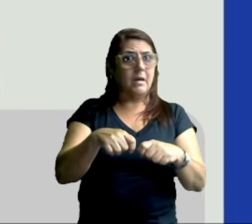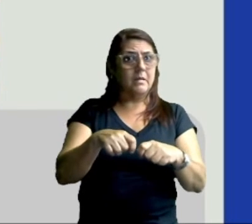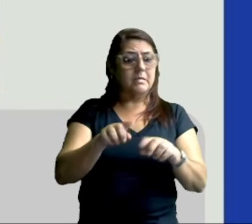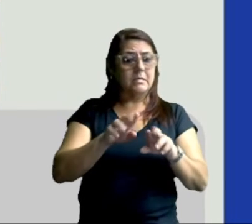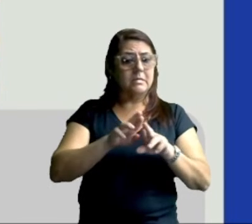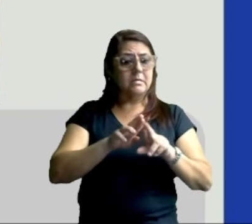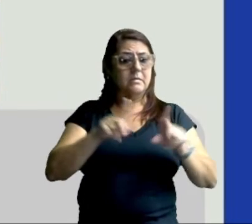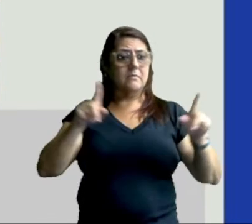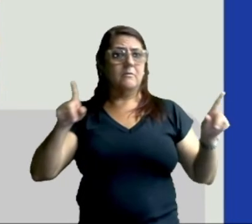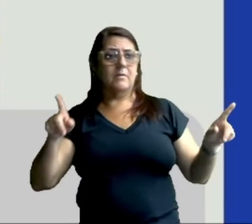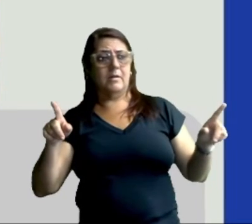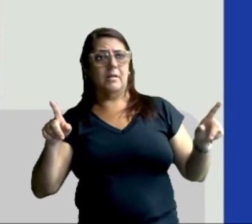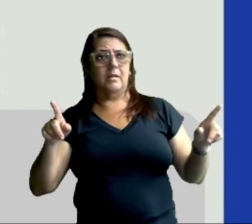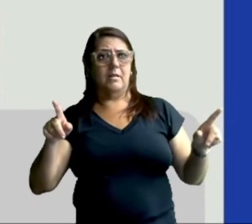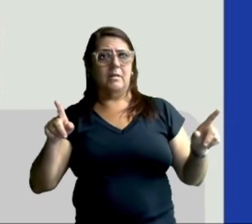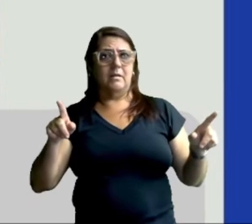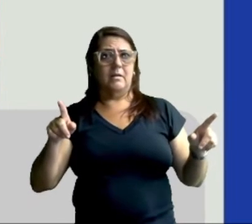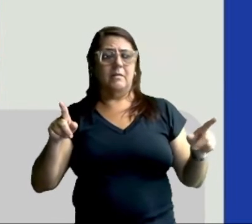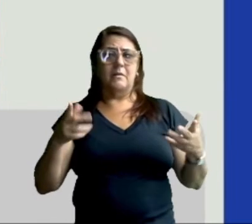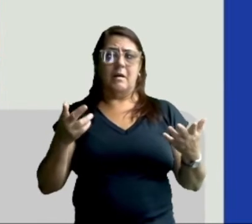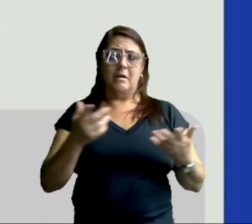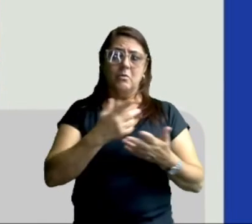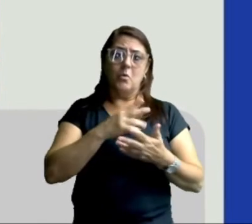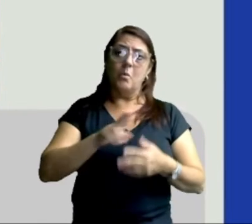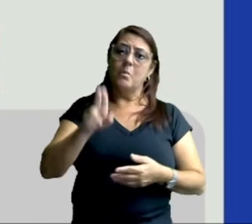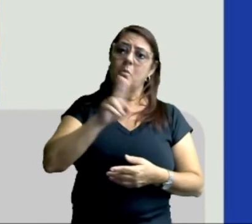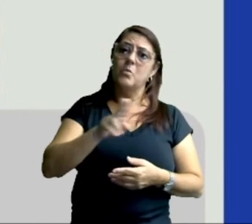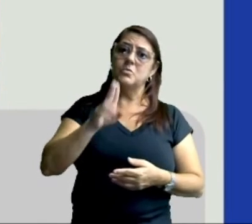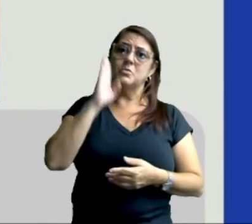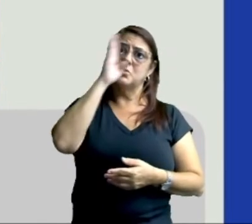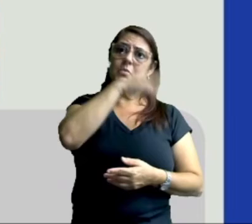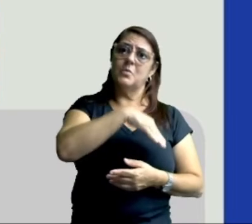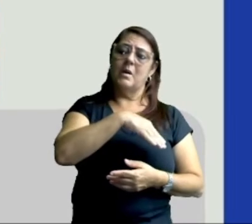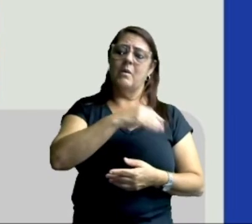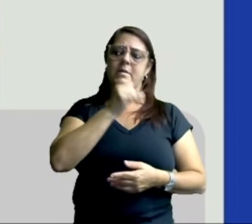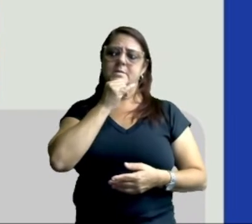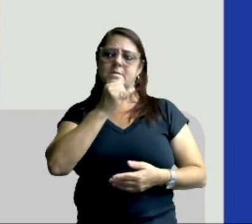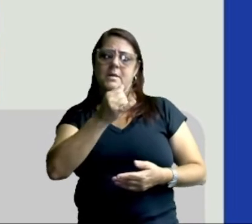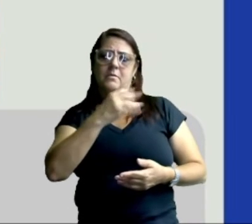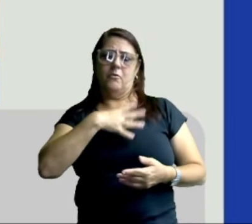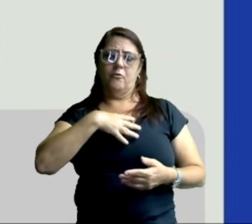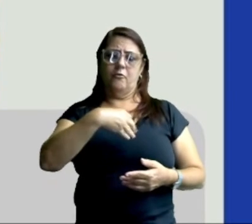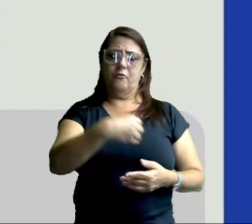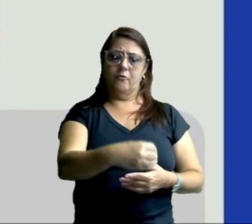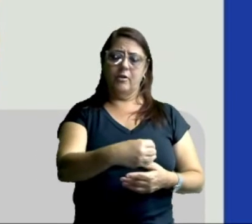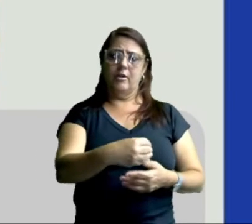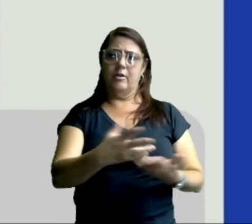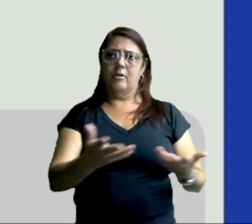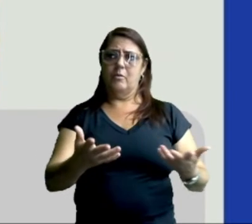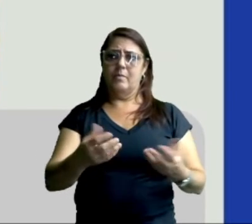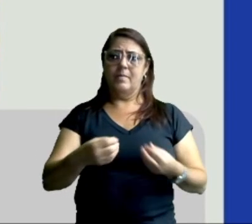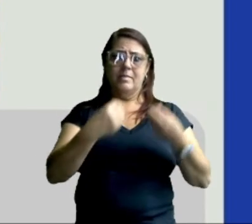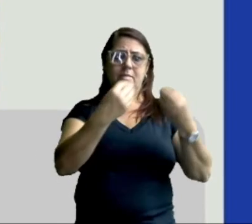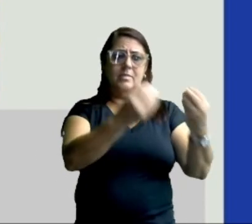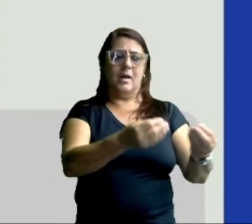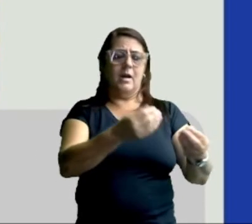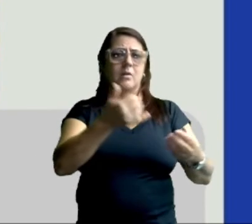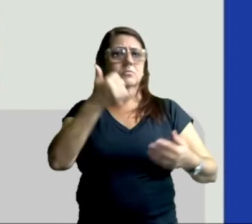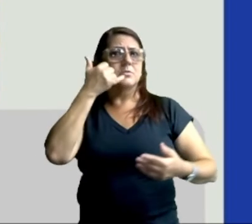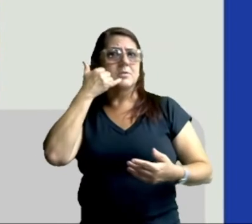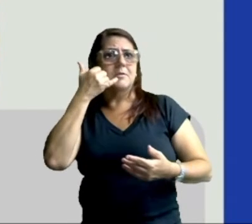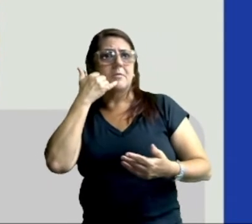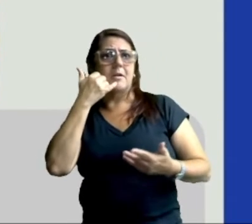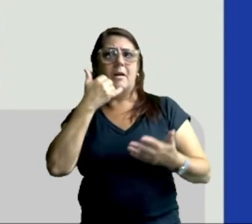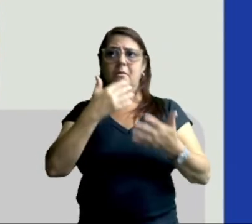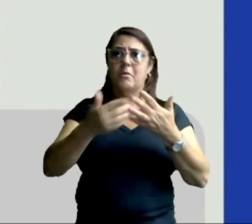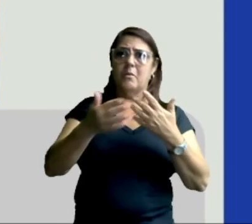de forma maléfica, né? Portanto, quando a gente coloca um filho nosso, né, exposto a um equipamento tecnológico, a gente precisa de